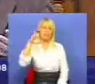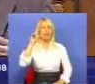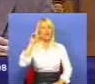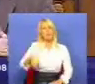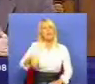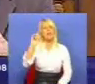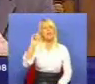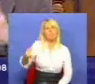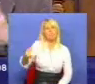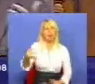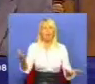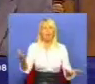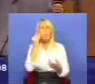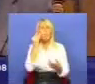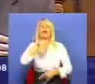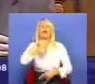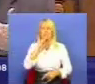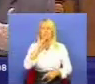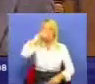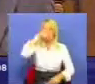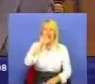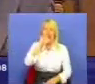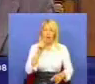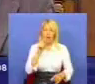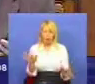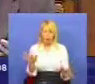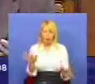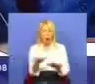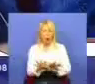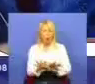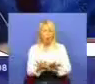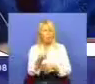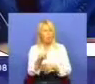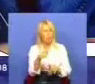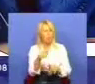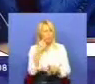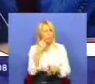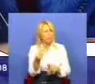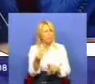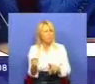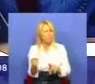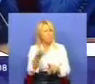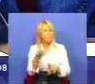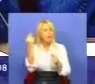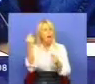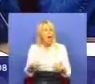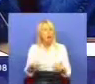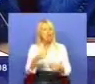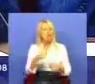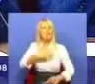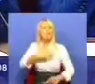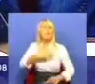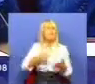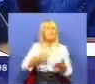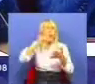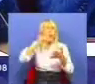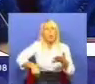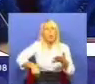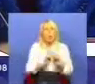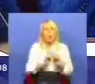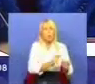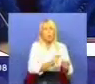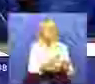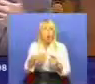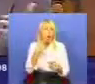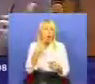Ministro, que nesta obscuridade que cheira a esturro desta forma, haja uma empresa, um contrato de concessão, uma operação em